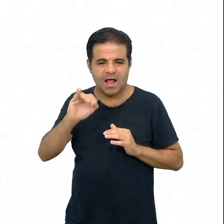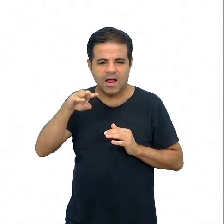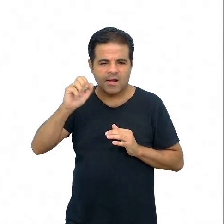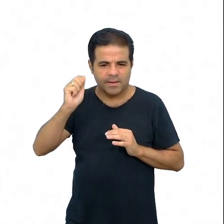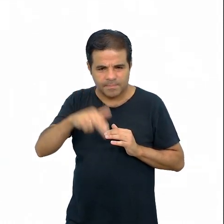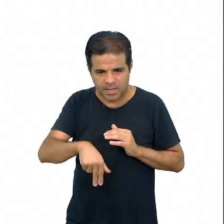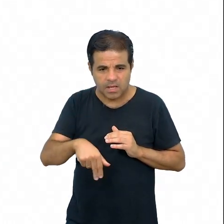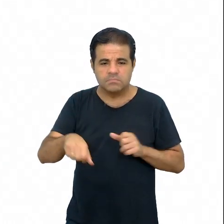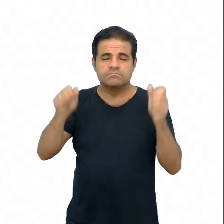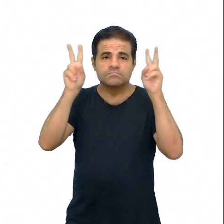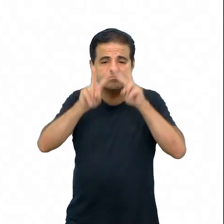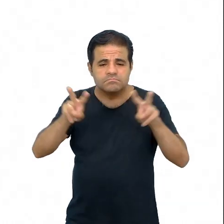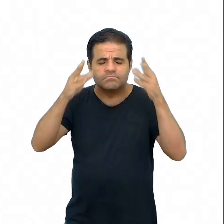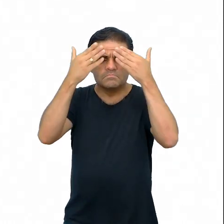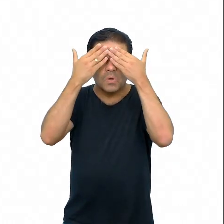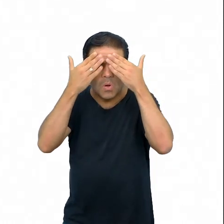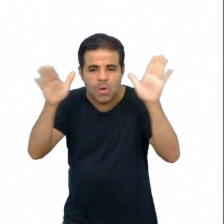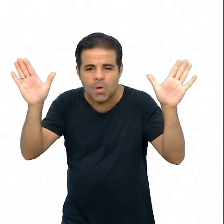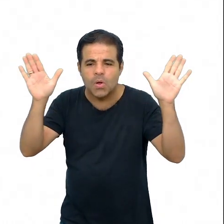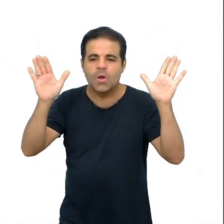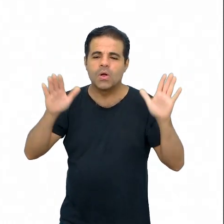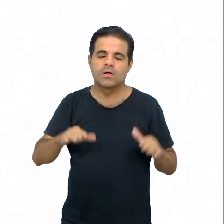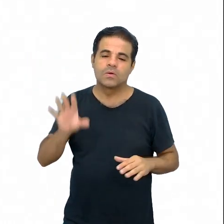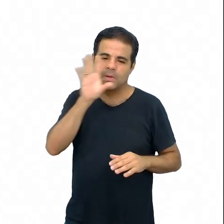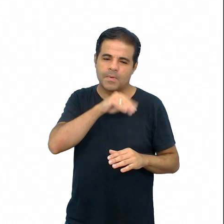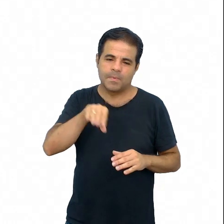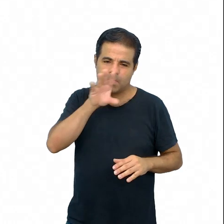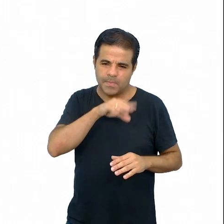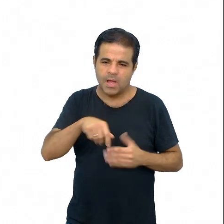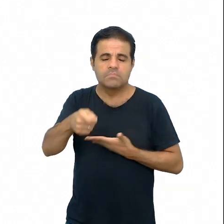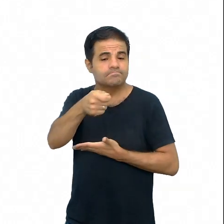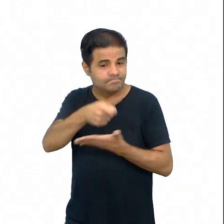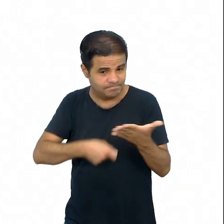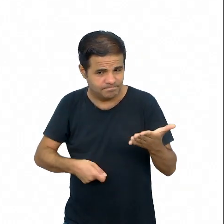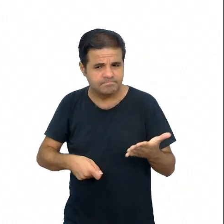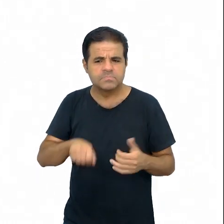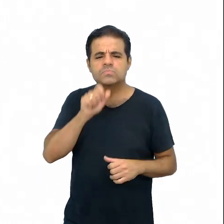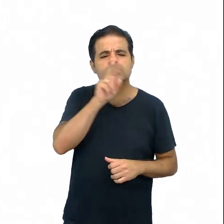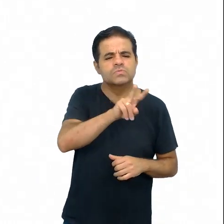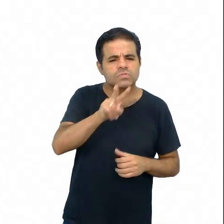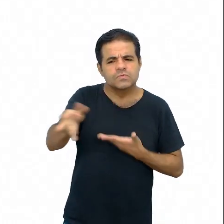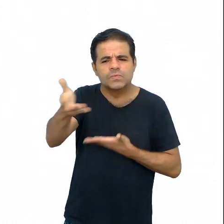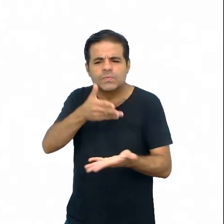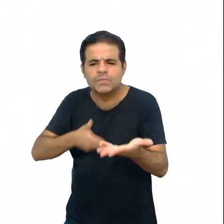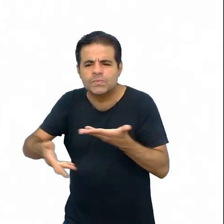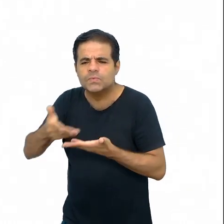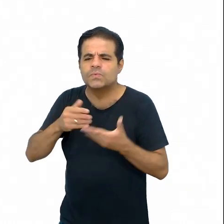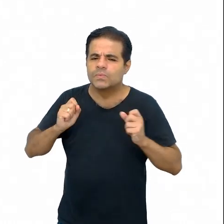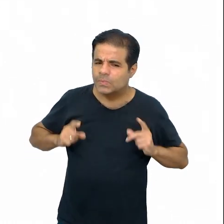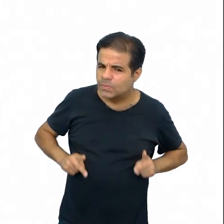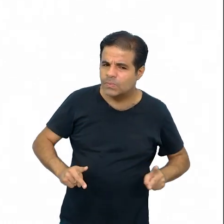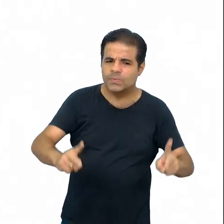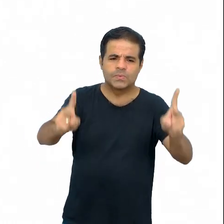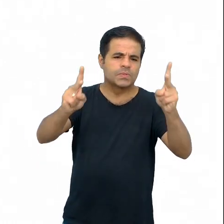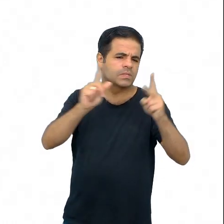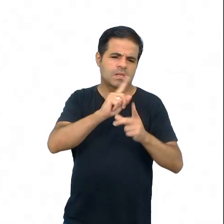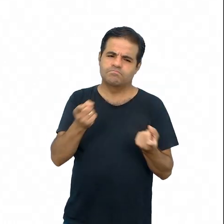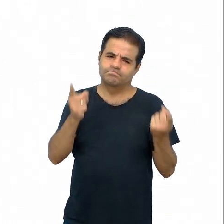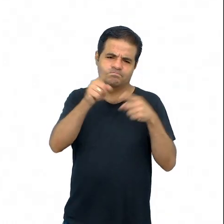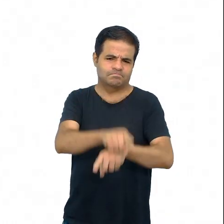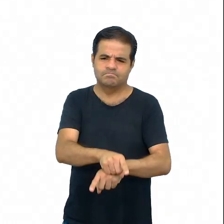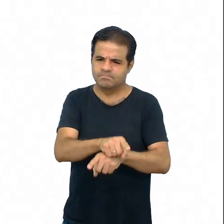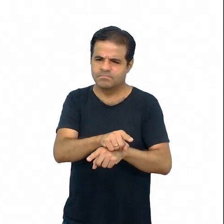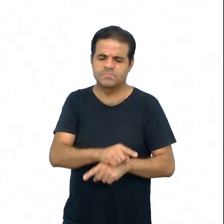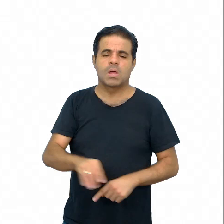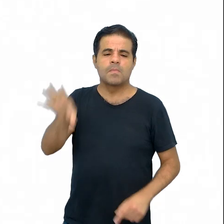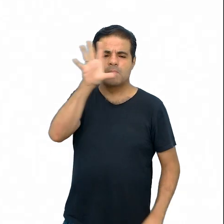da relação entre o oral e a escrita. Deve ser vista como uma relação de continuidade, não de oposição